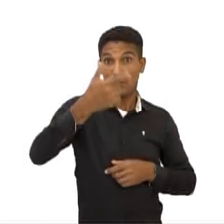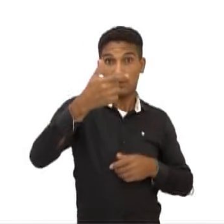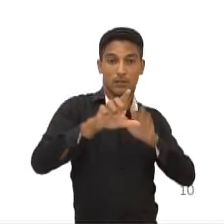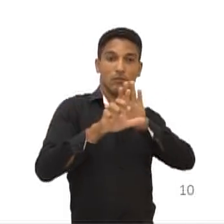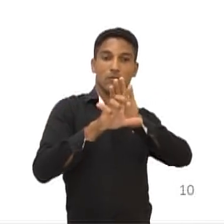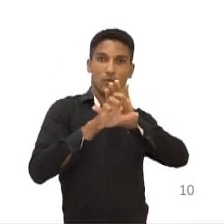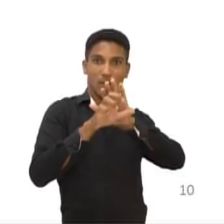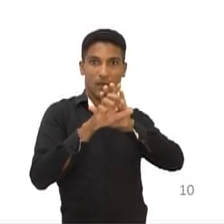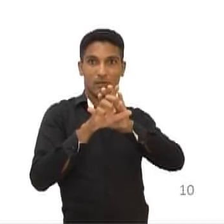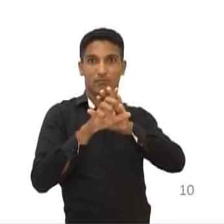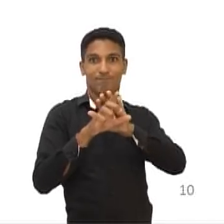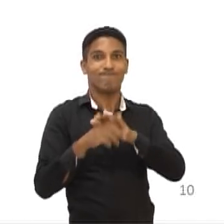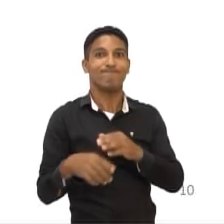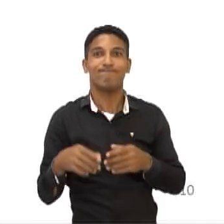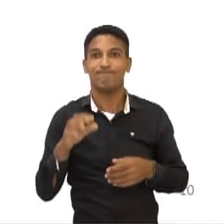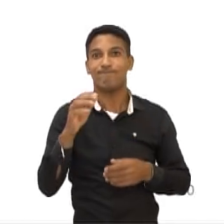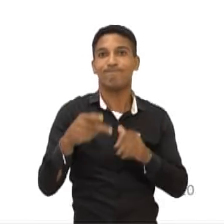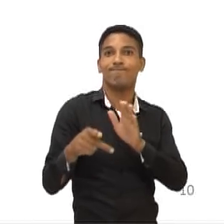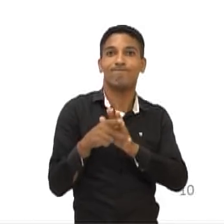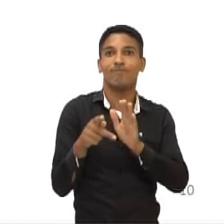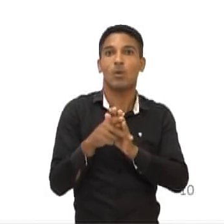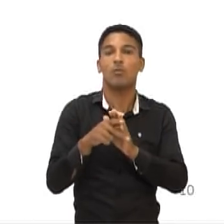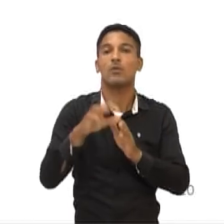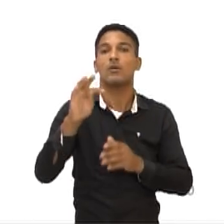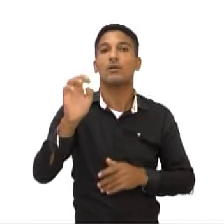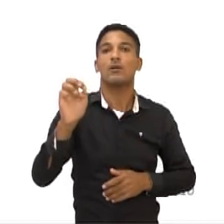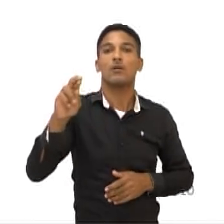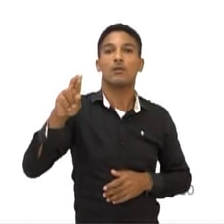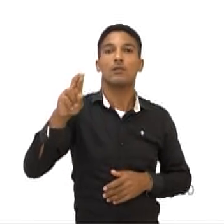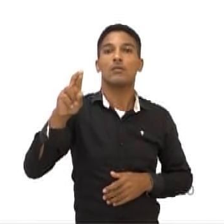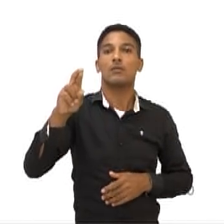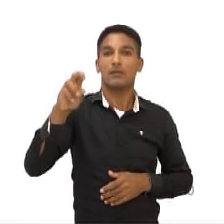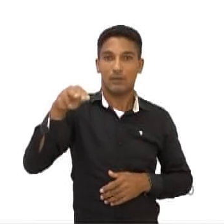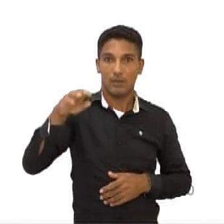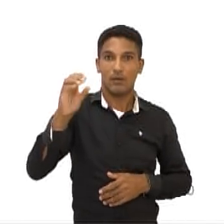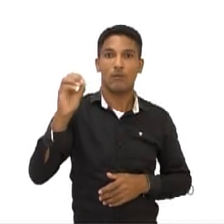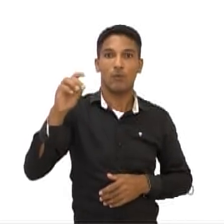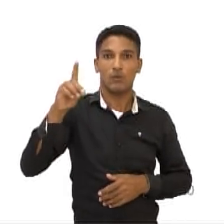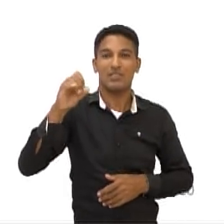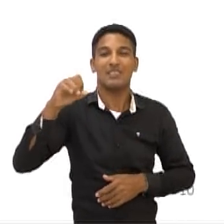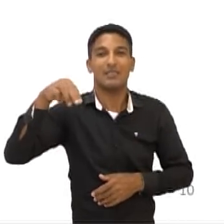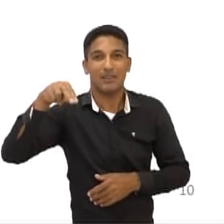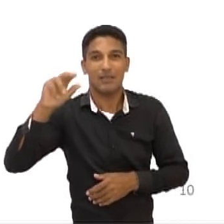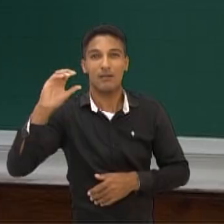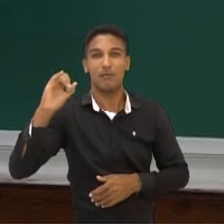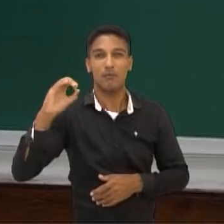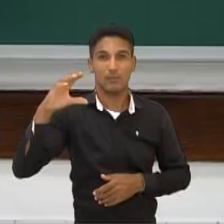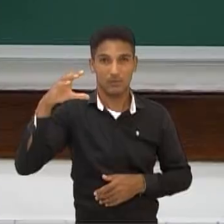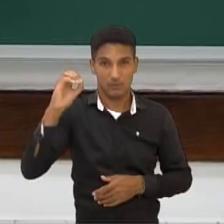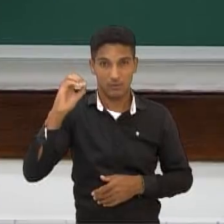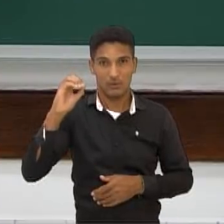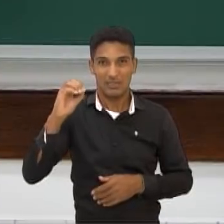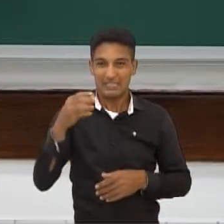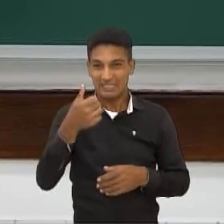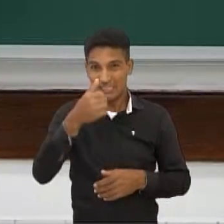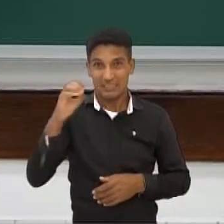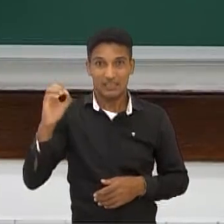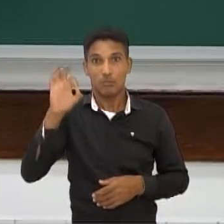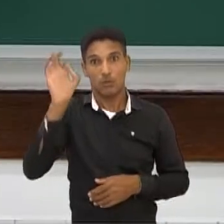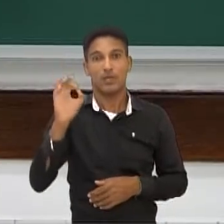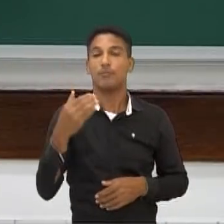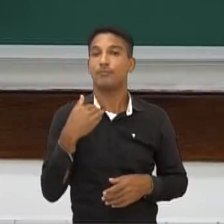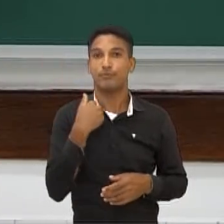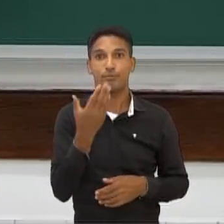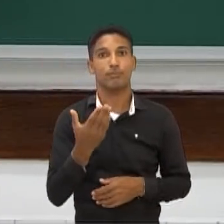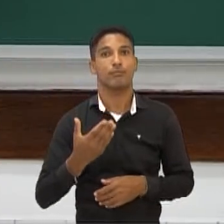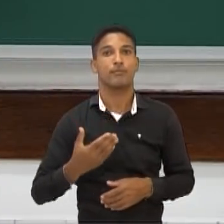um sistema termodinâmico que operando em ciclos que tem um rendimento de 100%. Você sabia que o seu carro, o